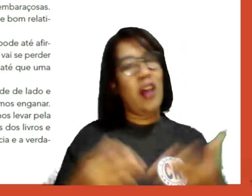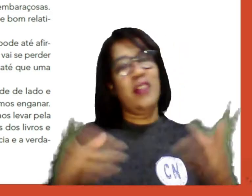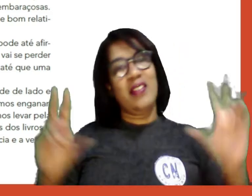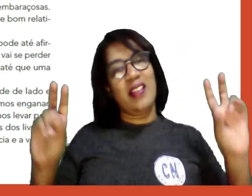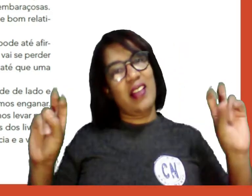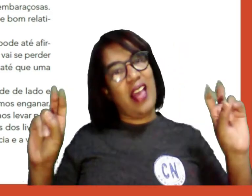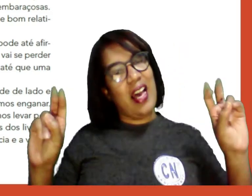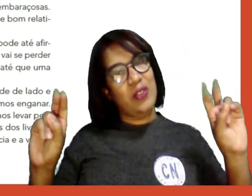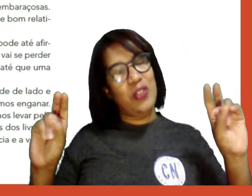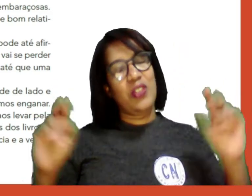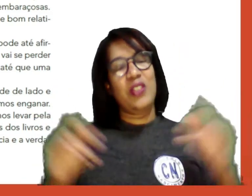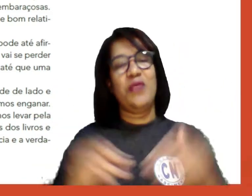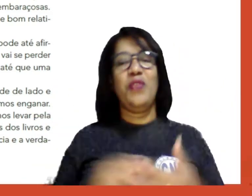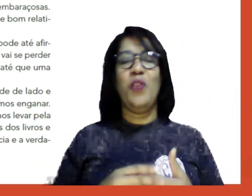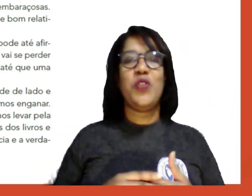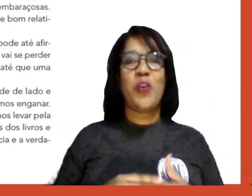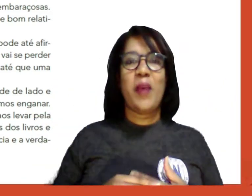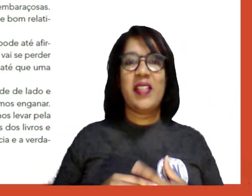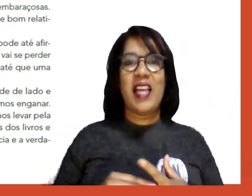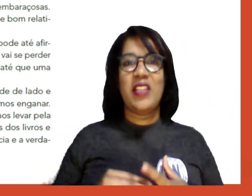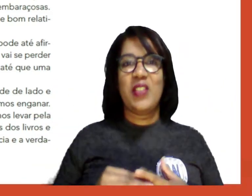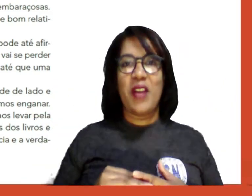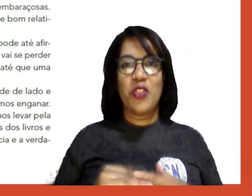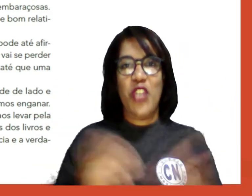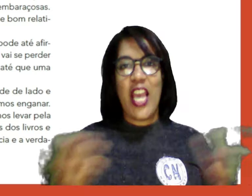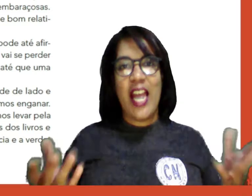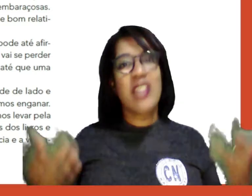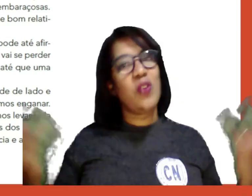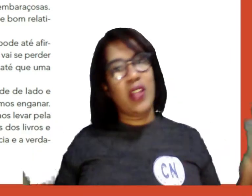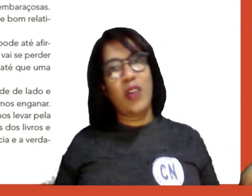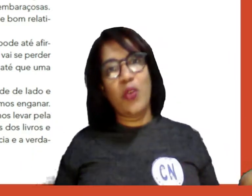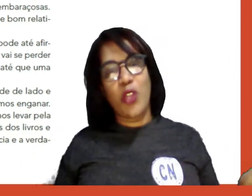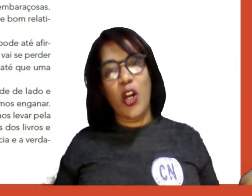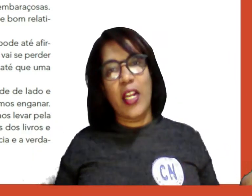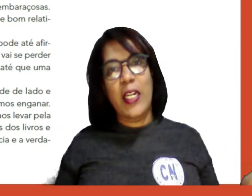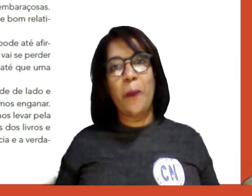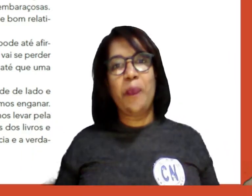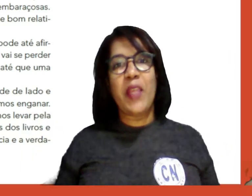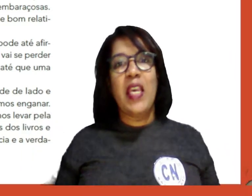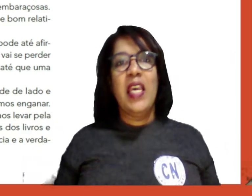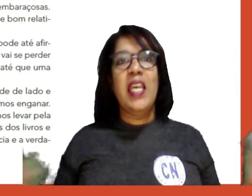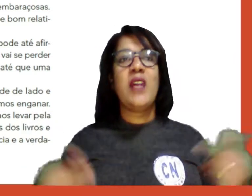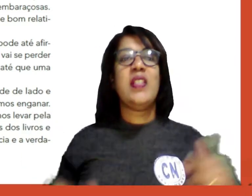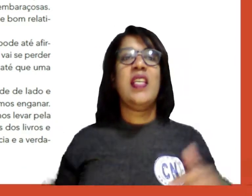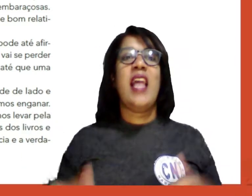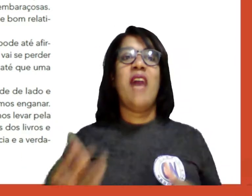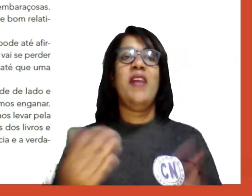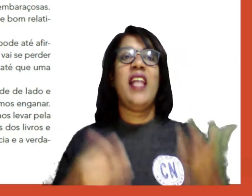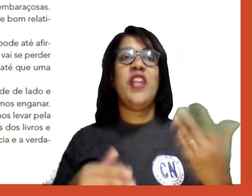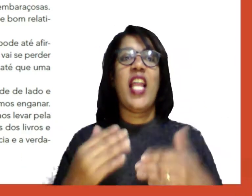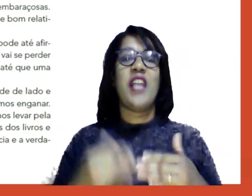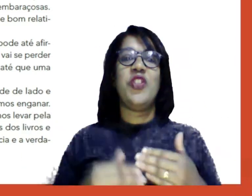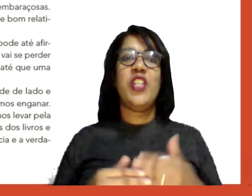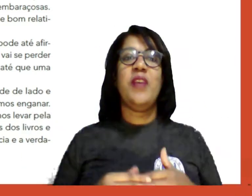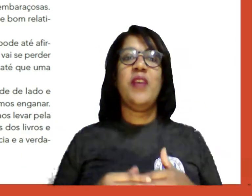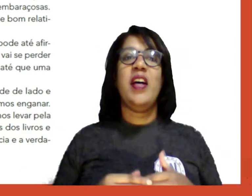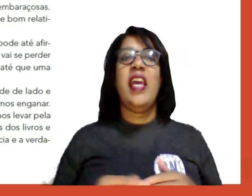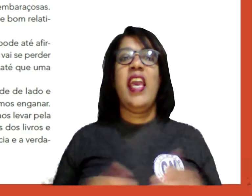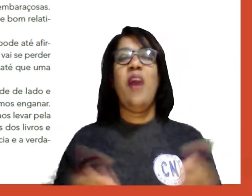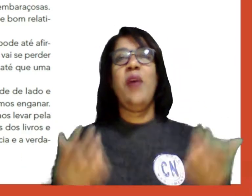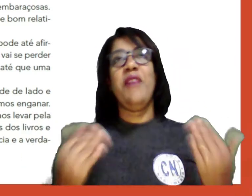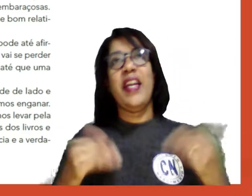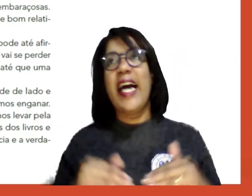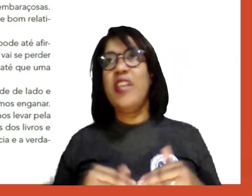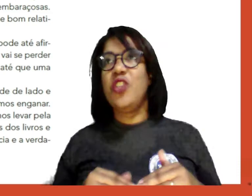né? Só casos, filmes são baseados em fatos reais, outrora não. Então, assim, a verdade